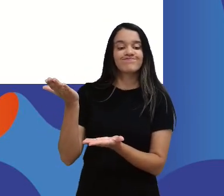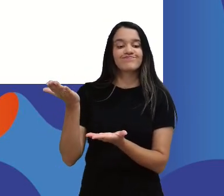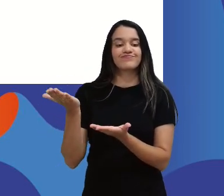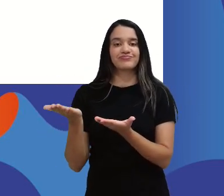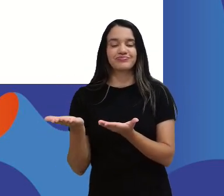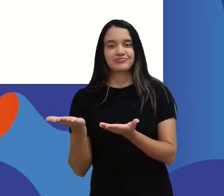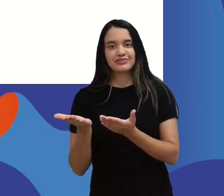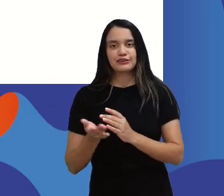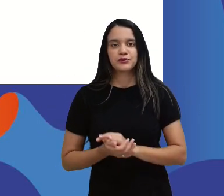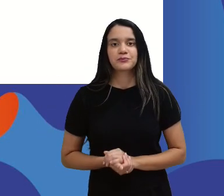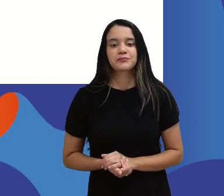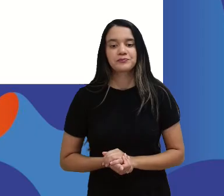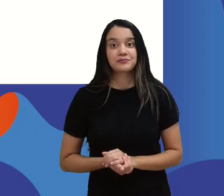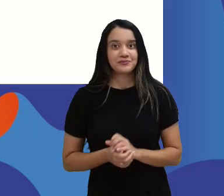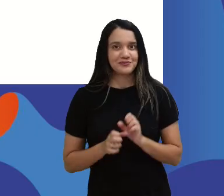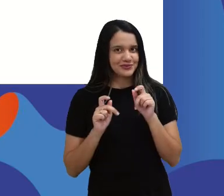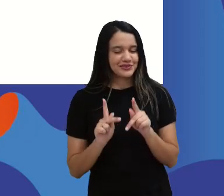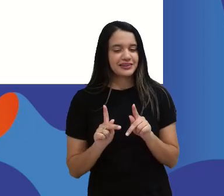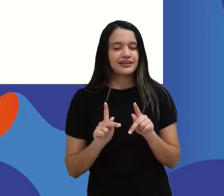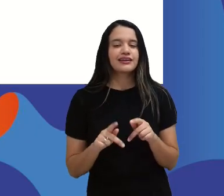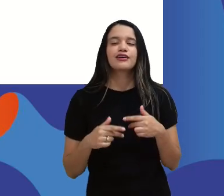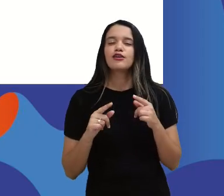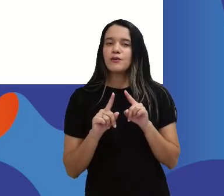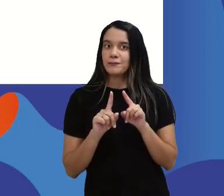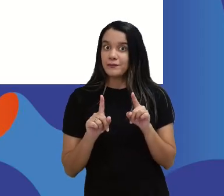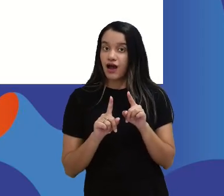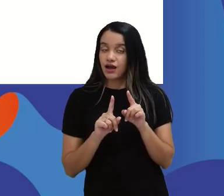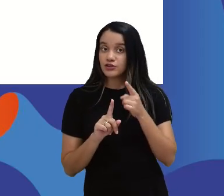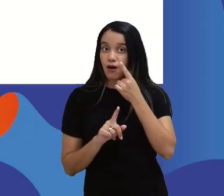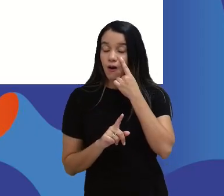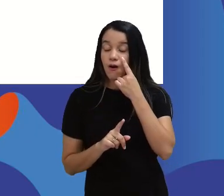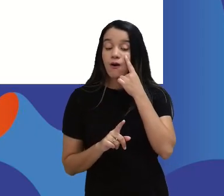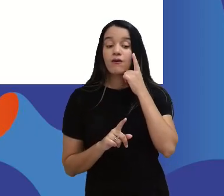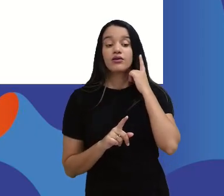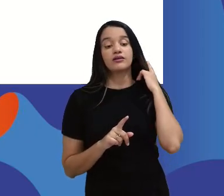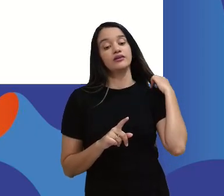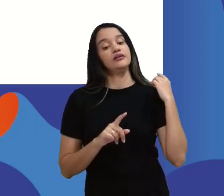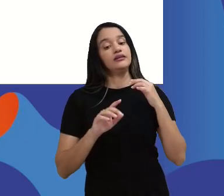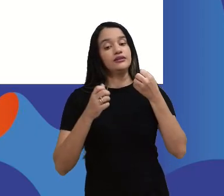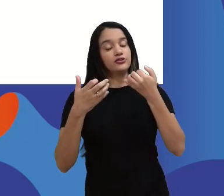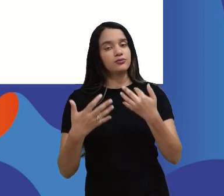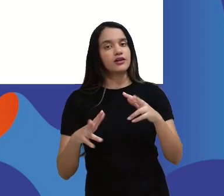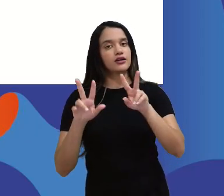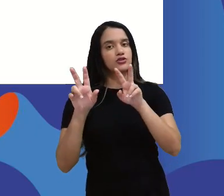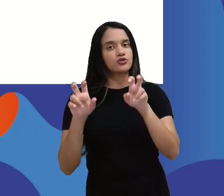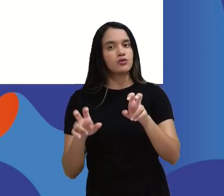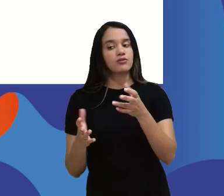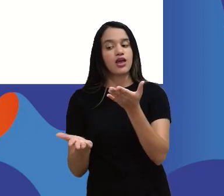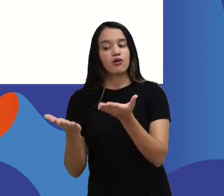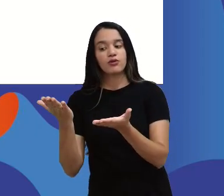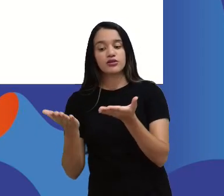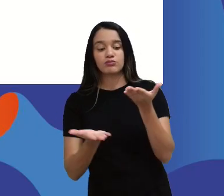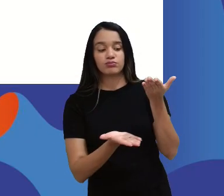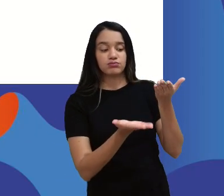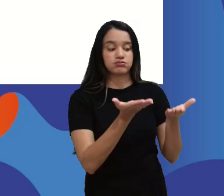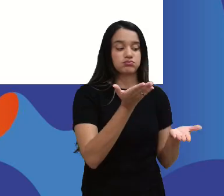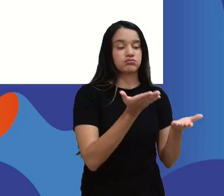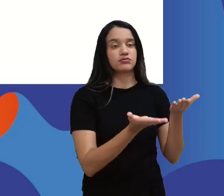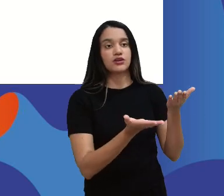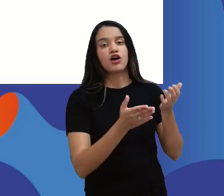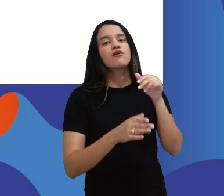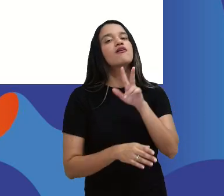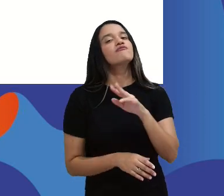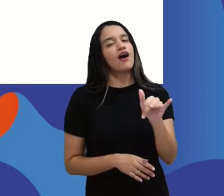ser desequilibrada, tá certo? Só que, mais uma vez, quando a gente fala de tanto equação quanto inequação, a gente vai utilizar